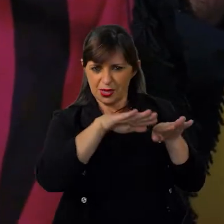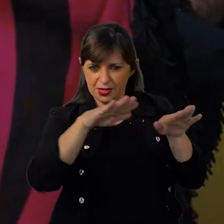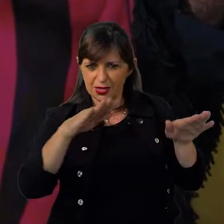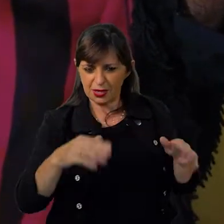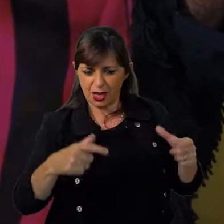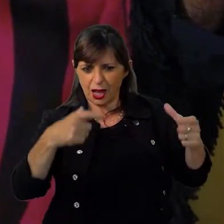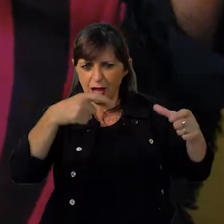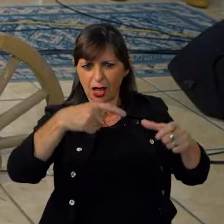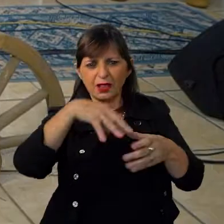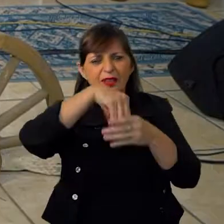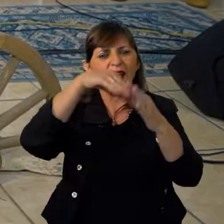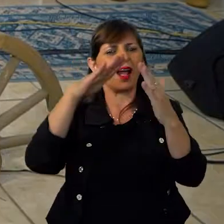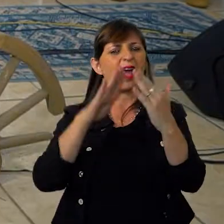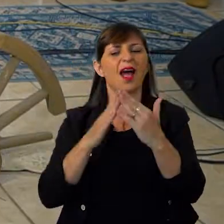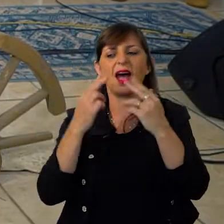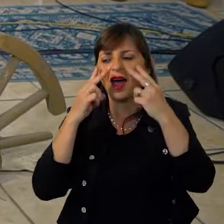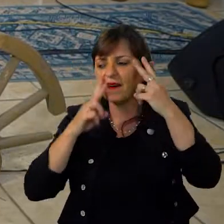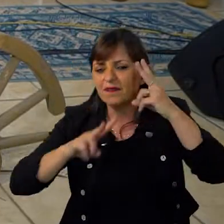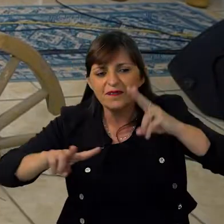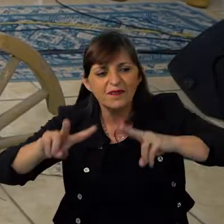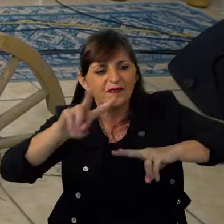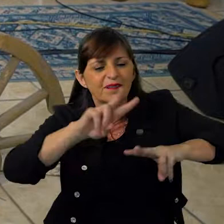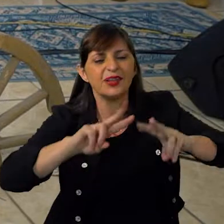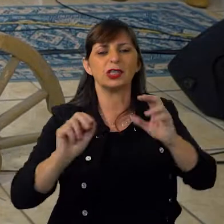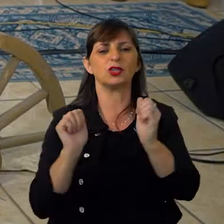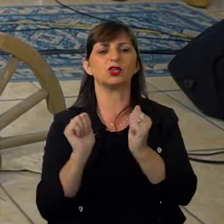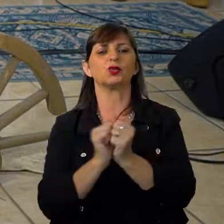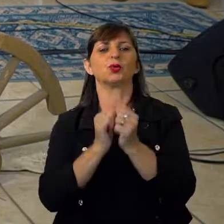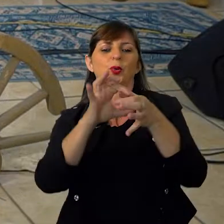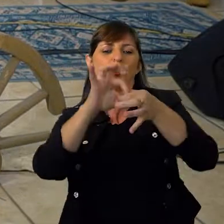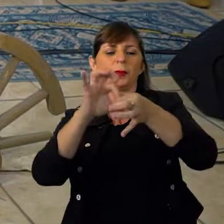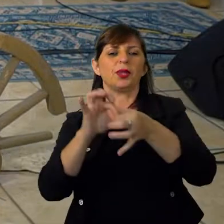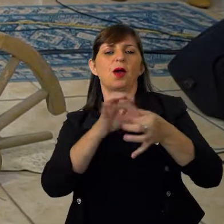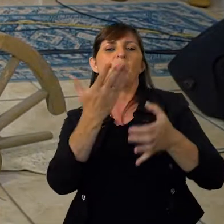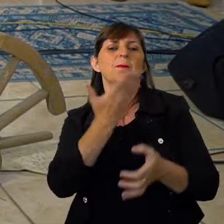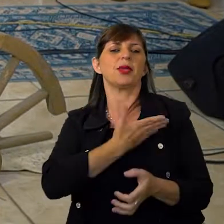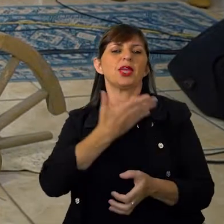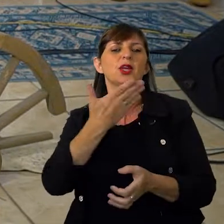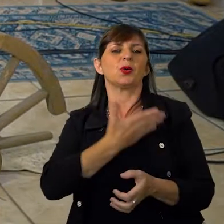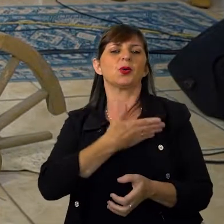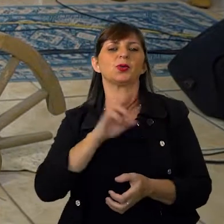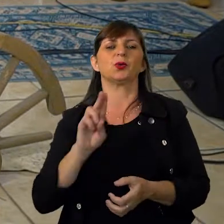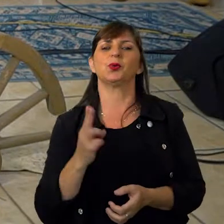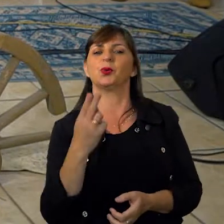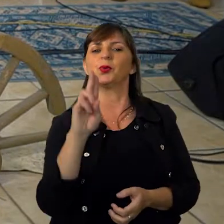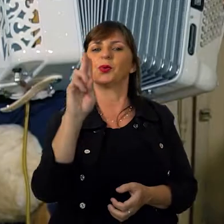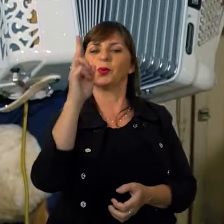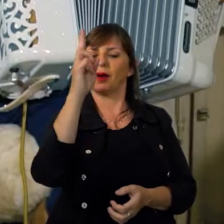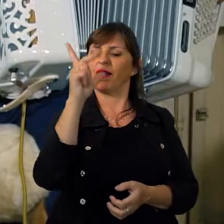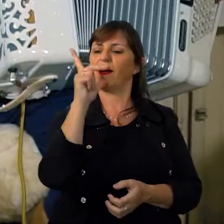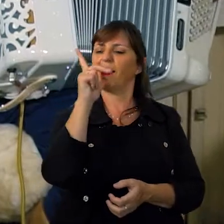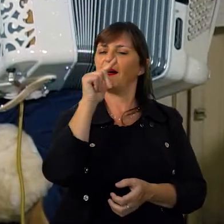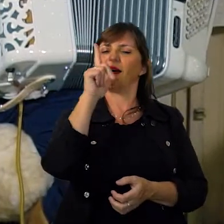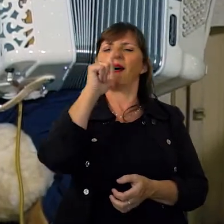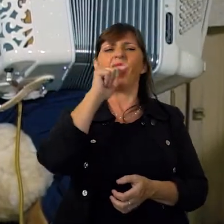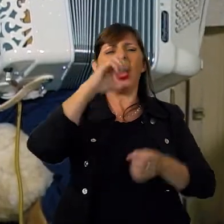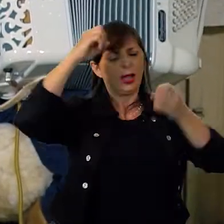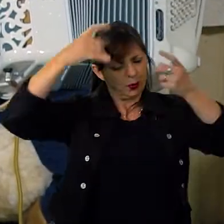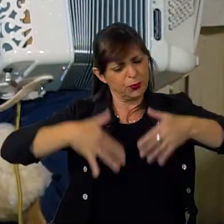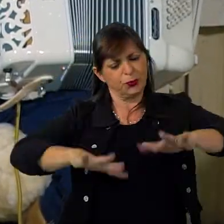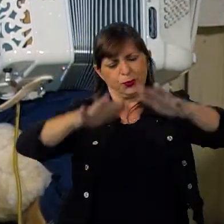tem início entre os amigos tudo Boy Parceria a Correnteza